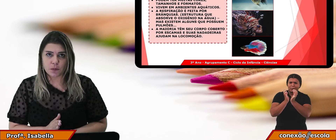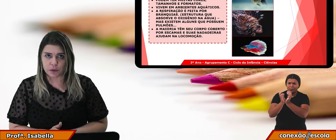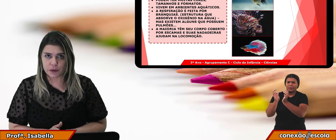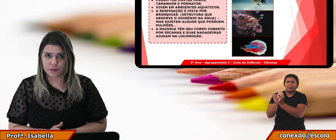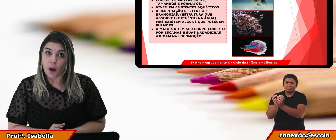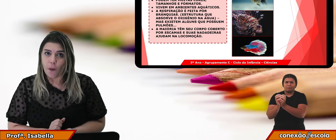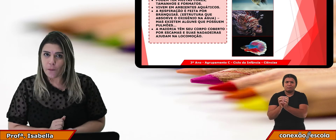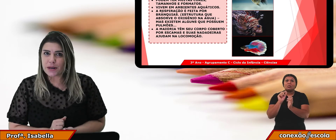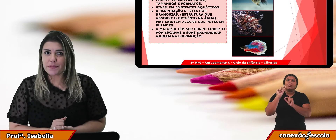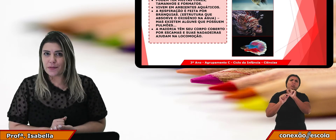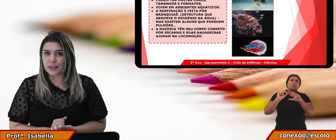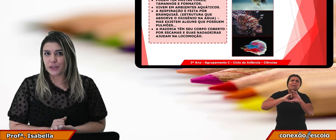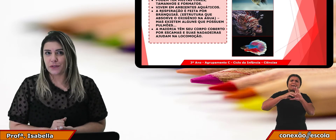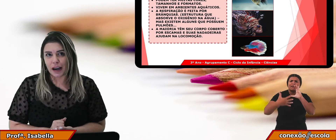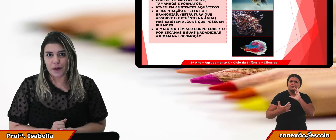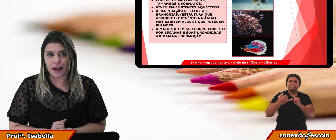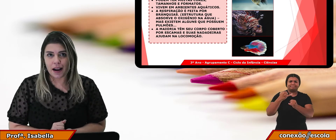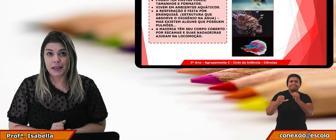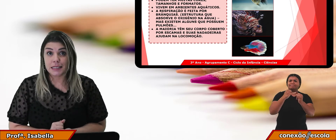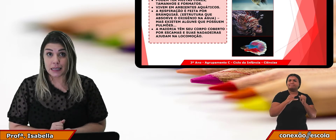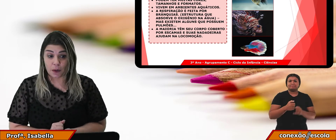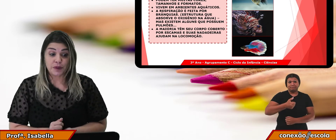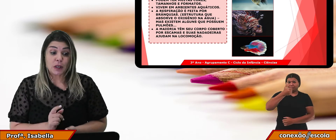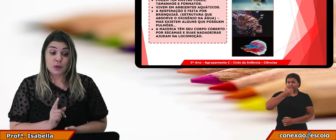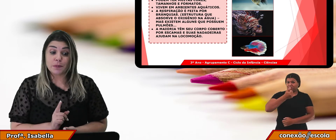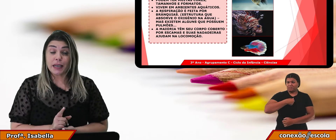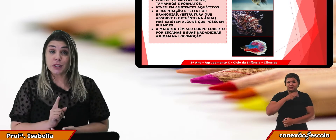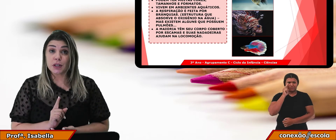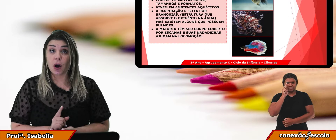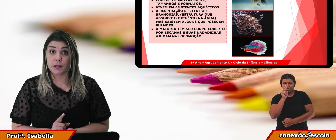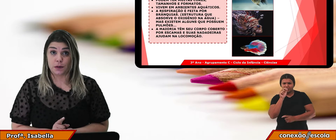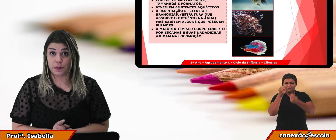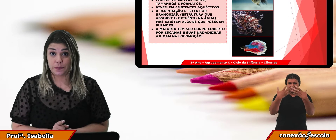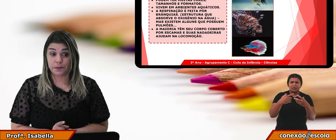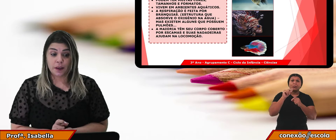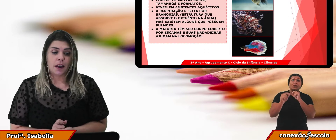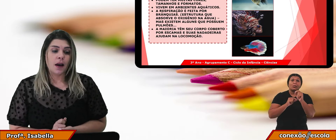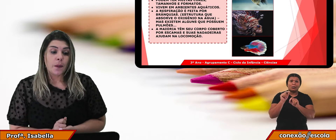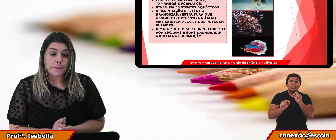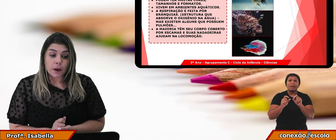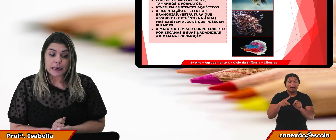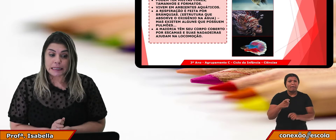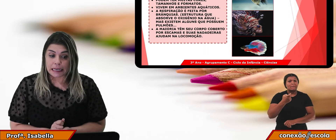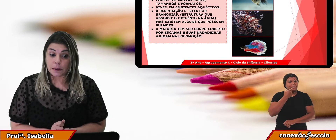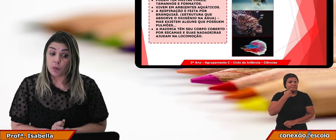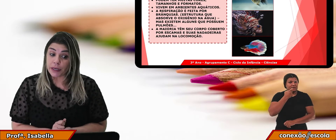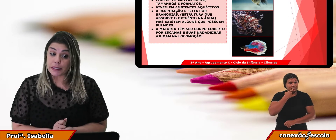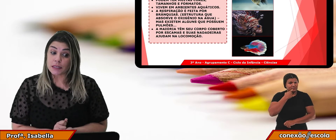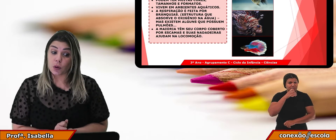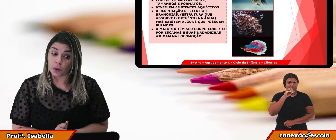mais comuns. O primeiro que a gente vai olhar são os peixes ósseos. Podem